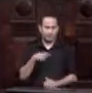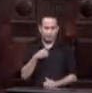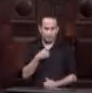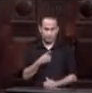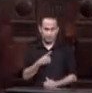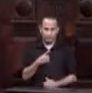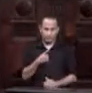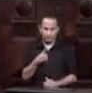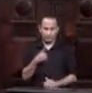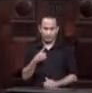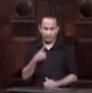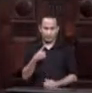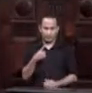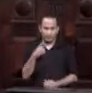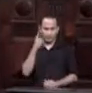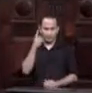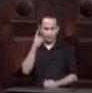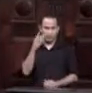Conte Bittencourt.